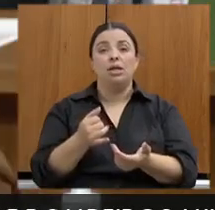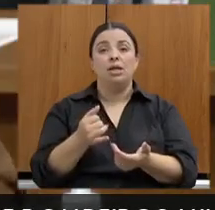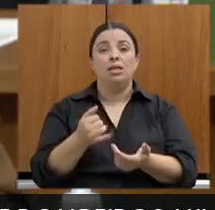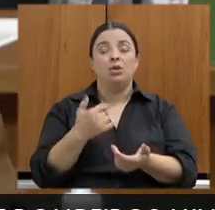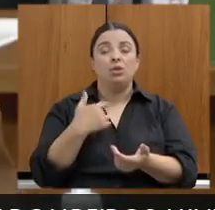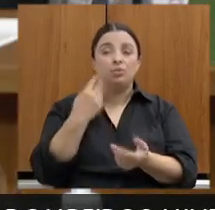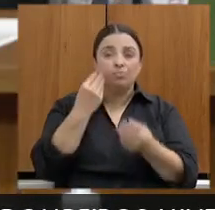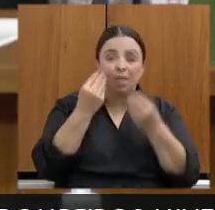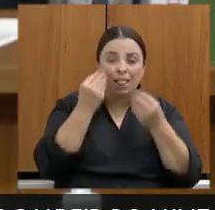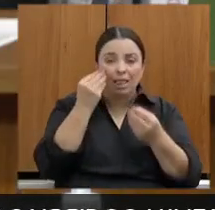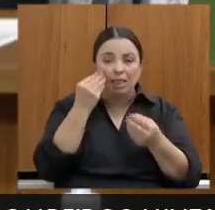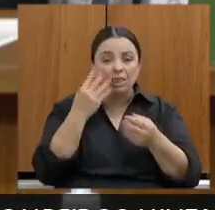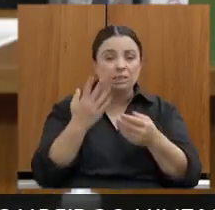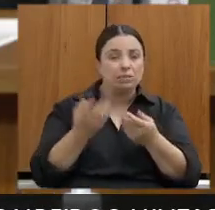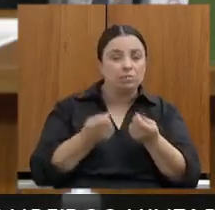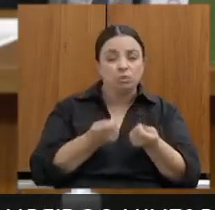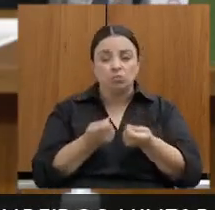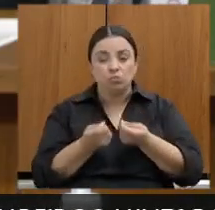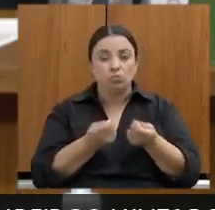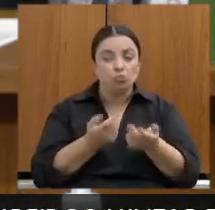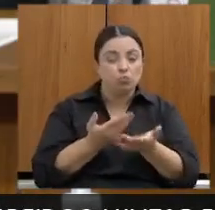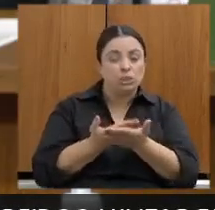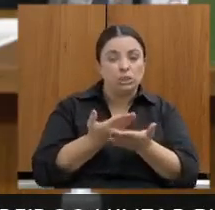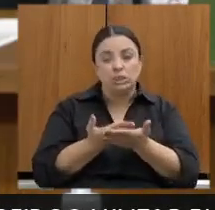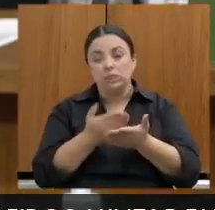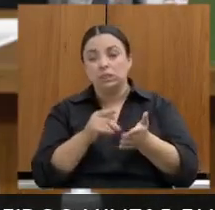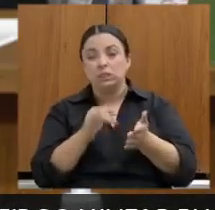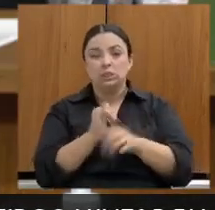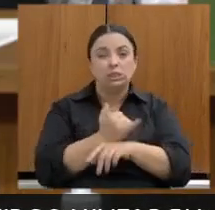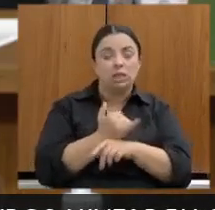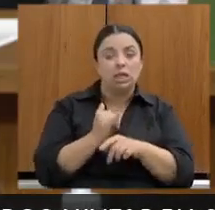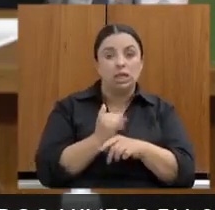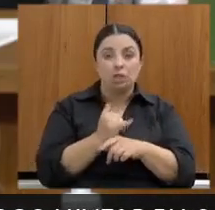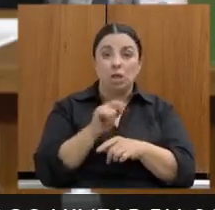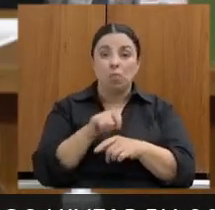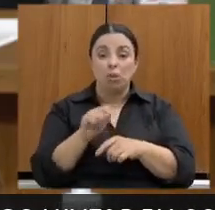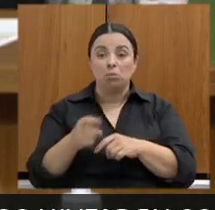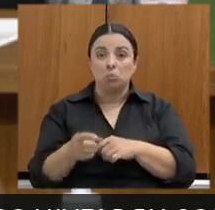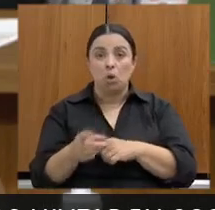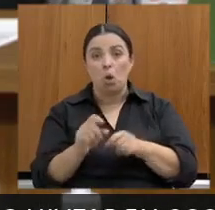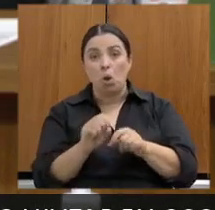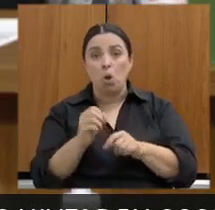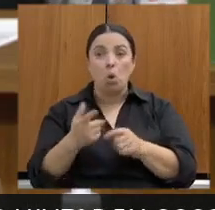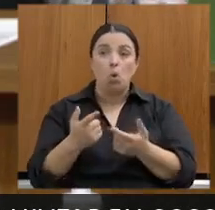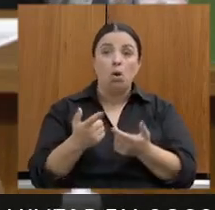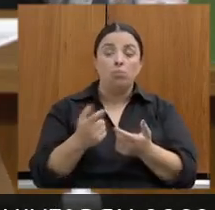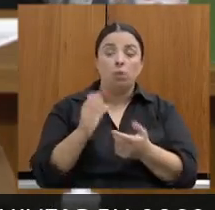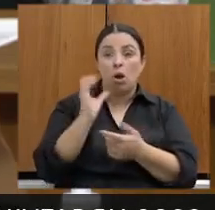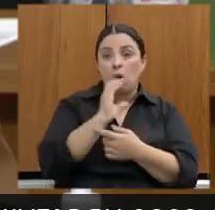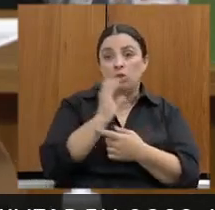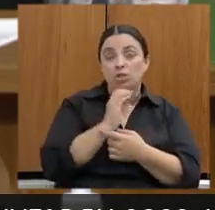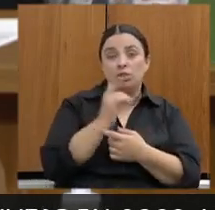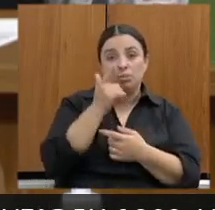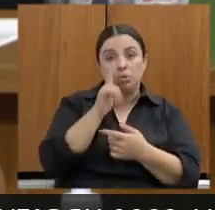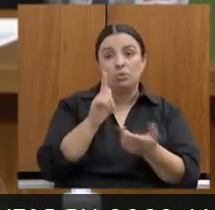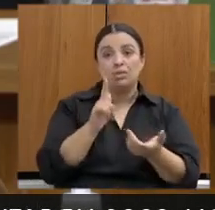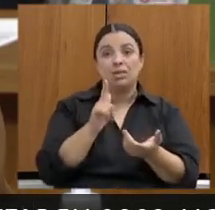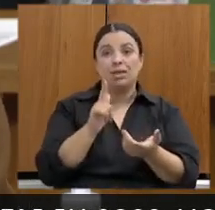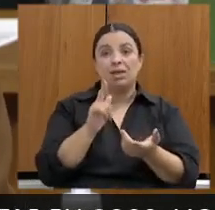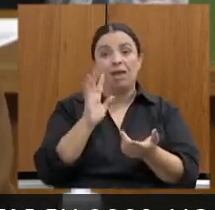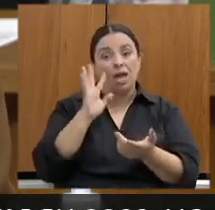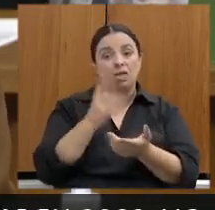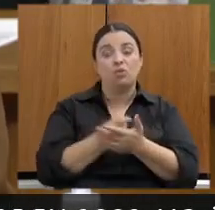ali que pode ser duradoura mas também até paliativa né deus fica uma guarnição tomando conta lá de